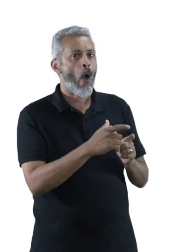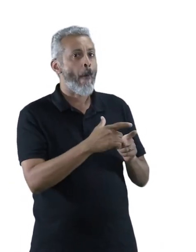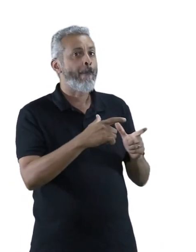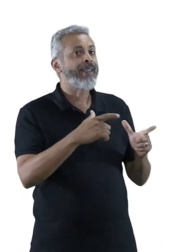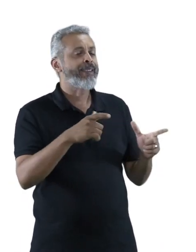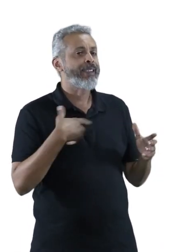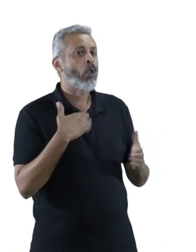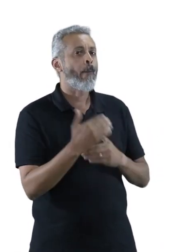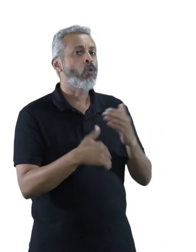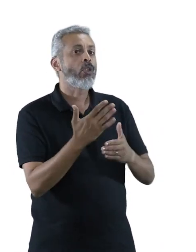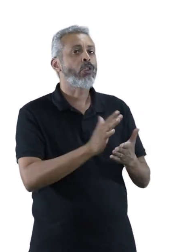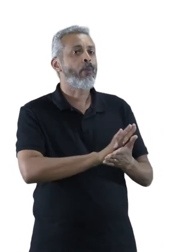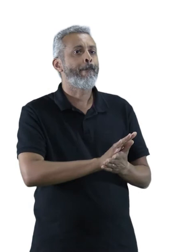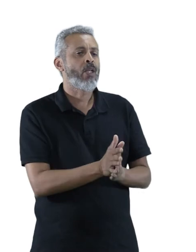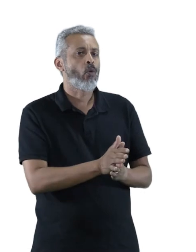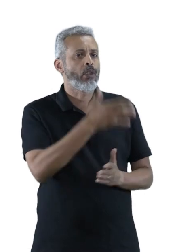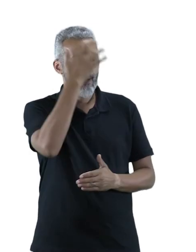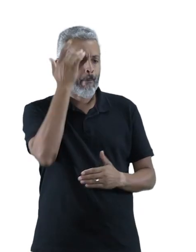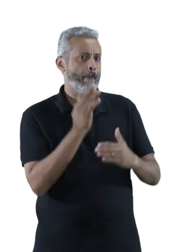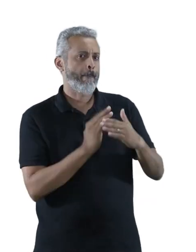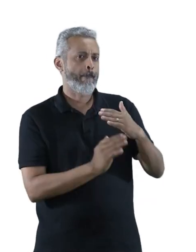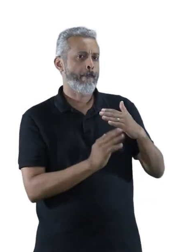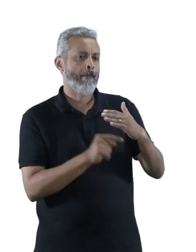mais o processo de xenofobia no continente.